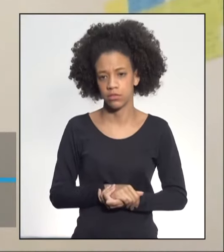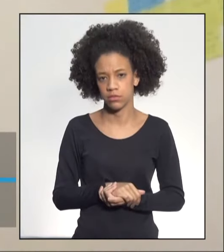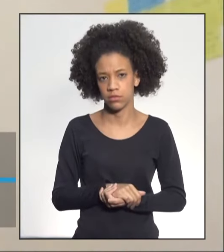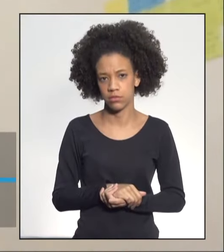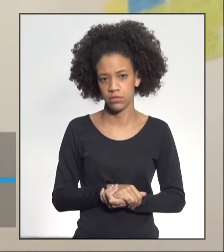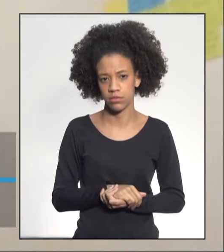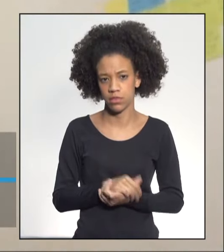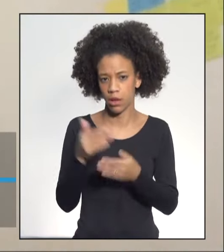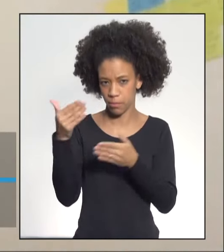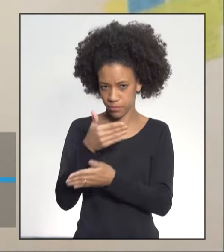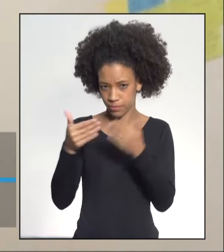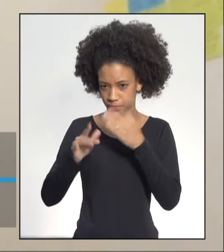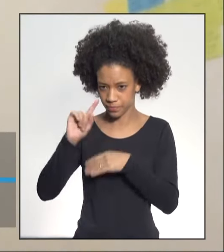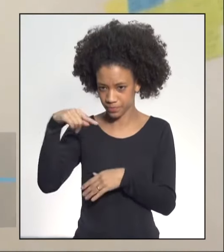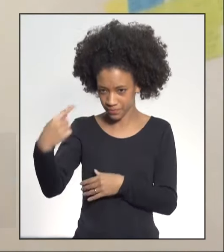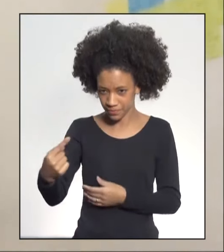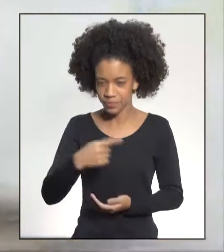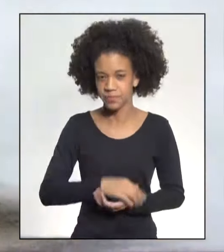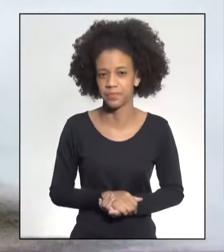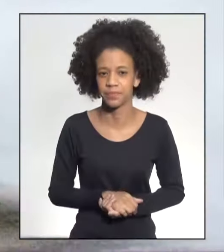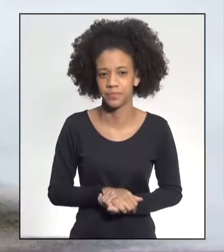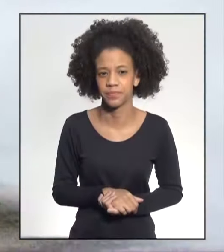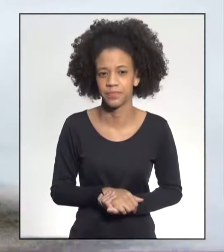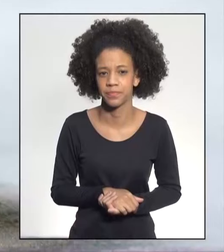passar o slide para ver o que é próxima informação?